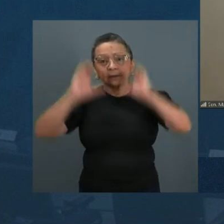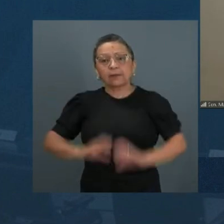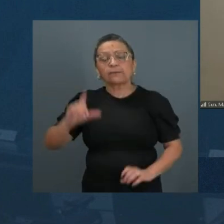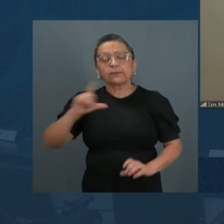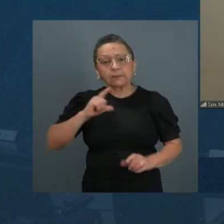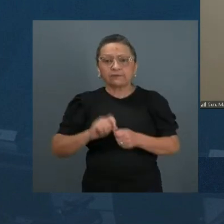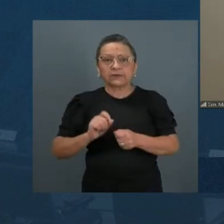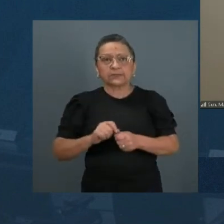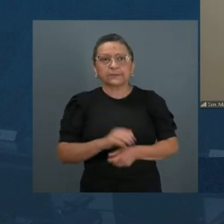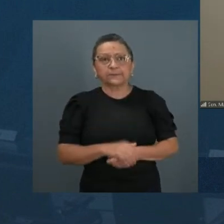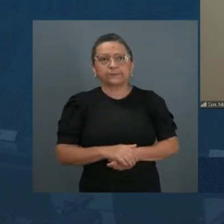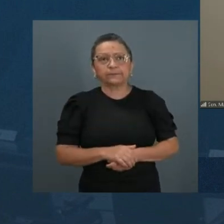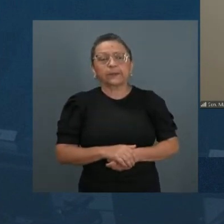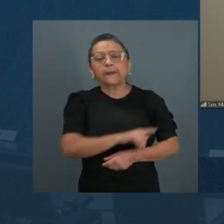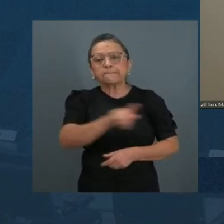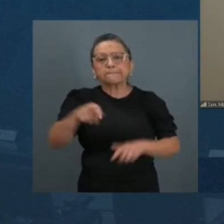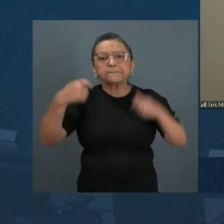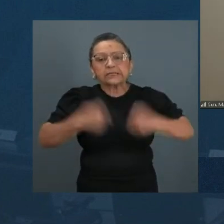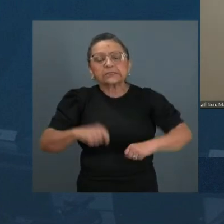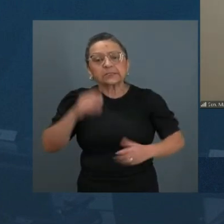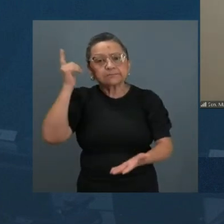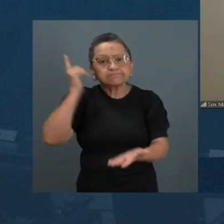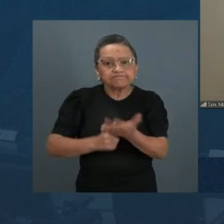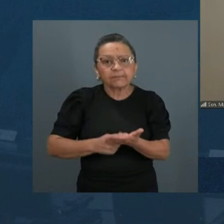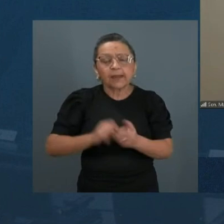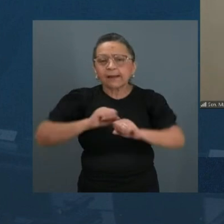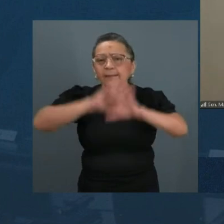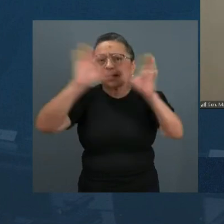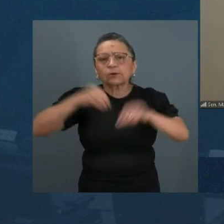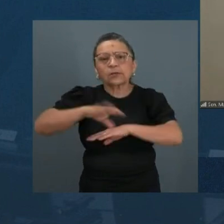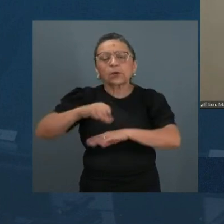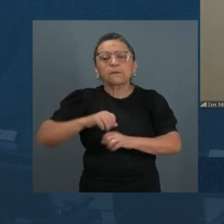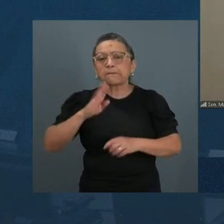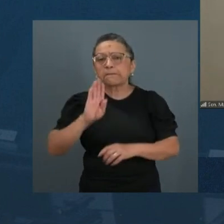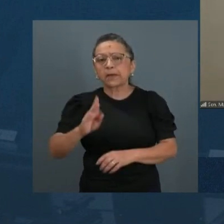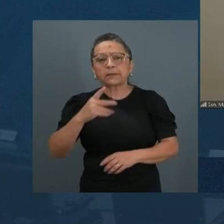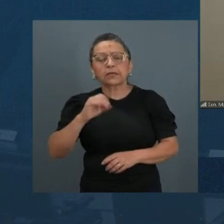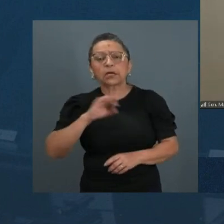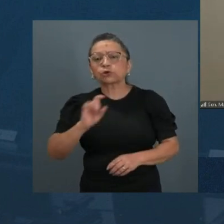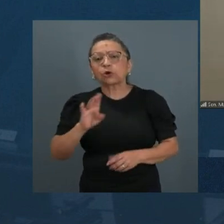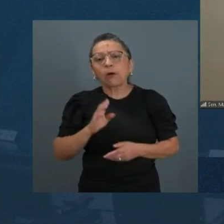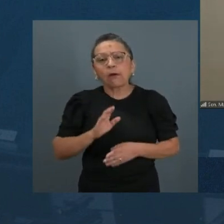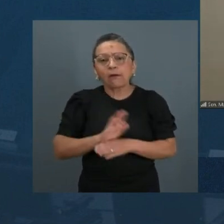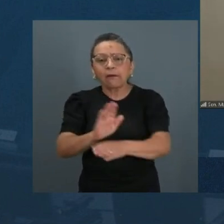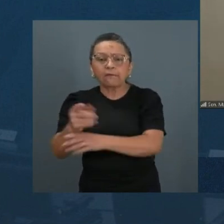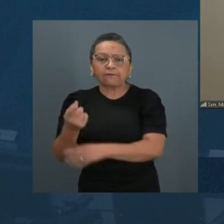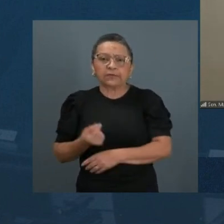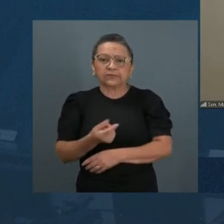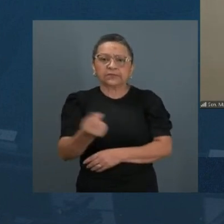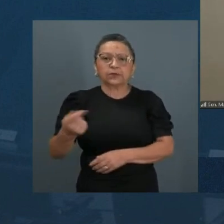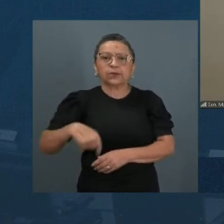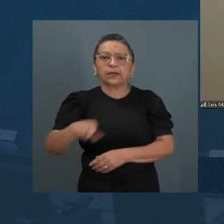que fazer. E é preciso fixar, claro, que o BPC não é apenas um auxílio financeiro, ele é a linha